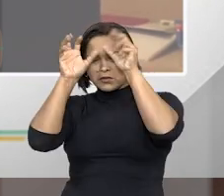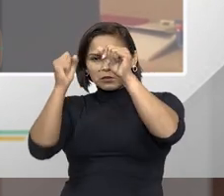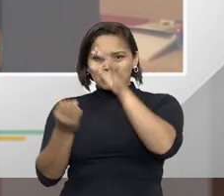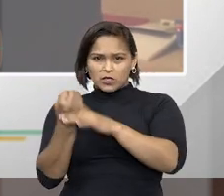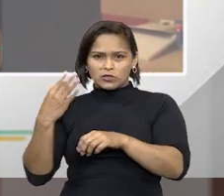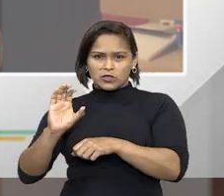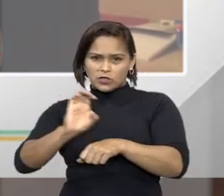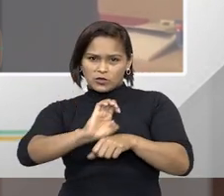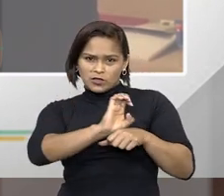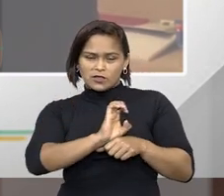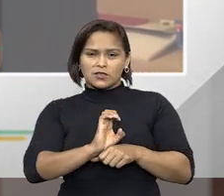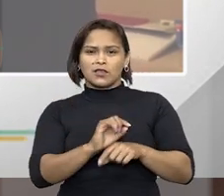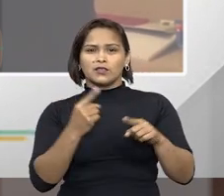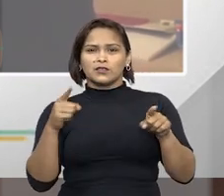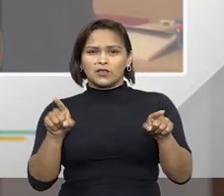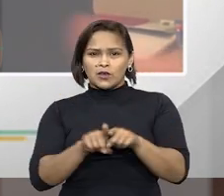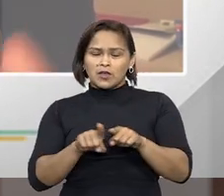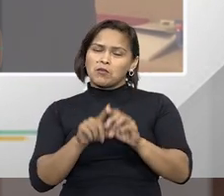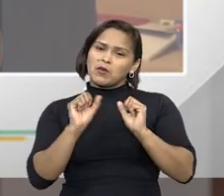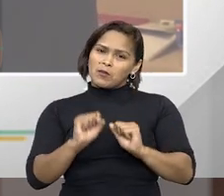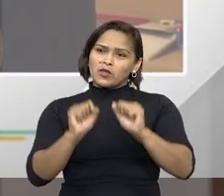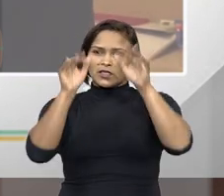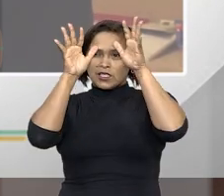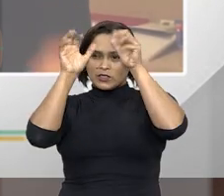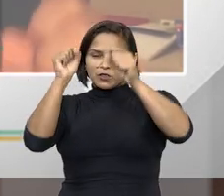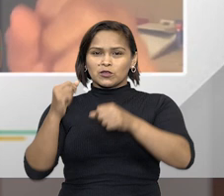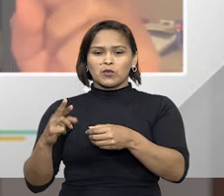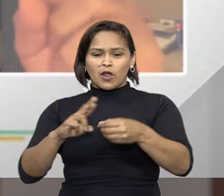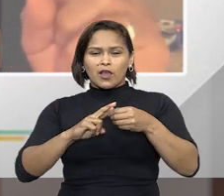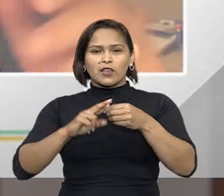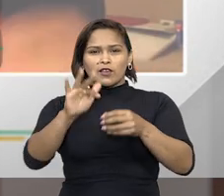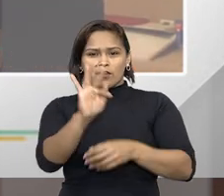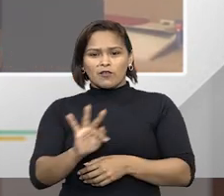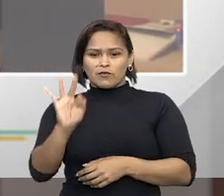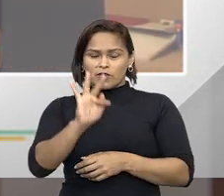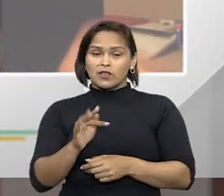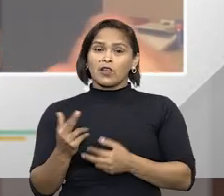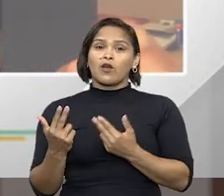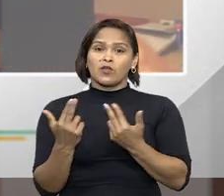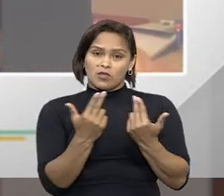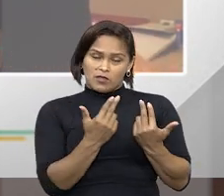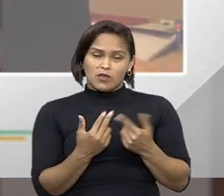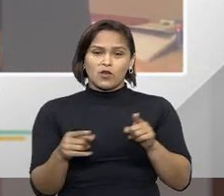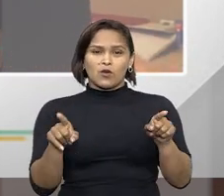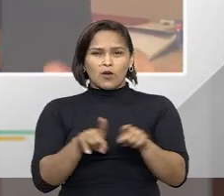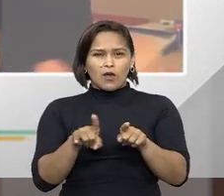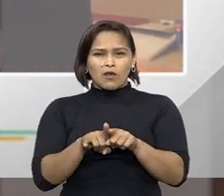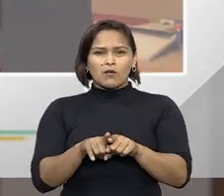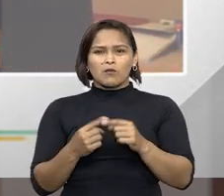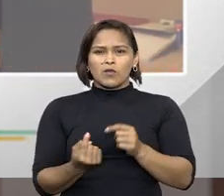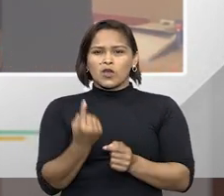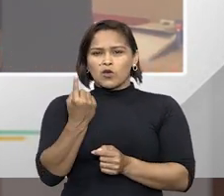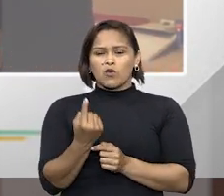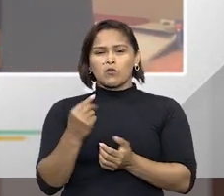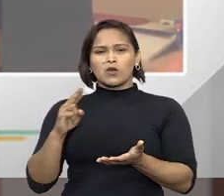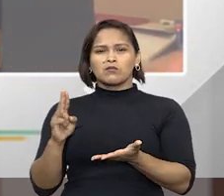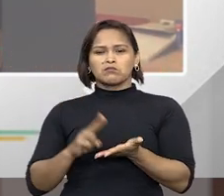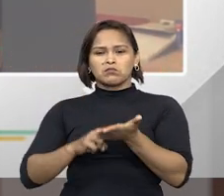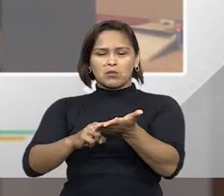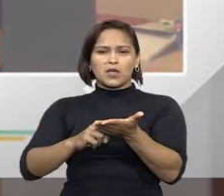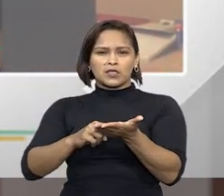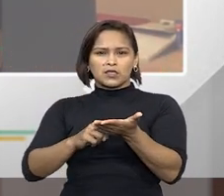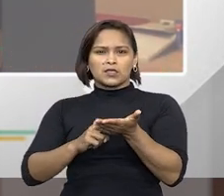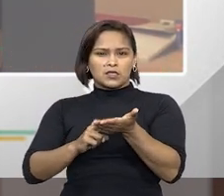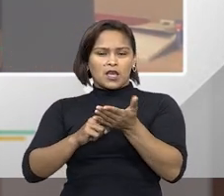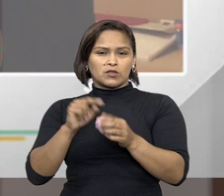também de algum Tribunal Regional Federal. Do mesmo modo, né, o mandato de segurança,